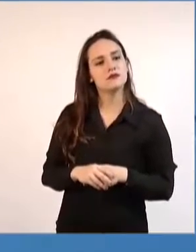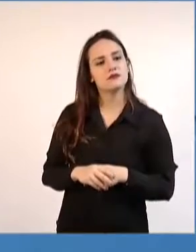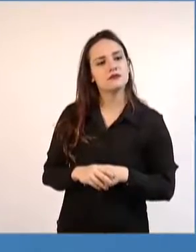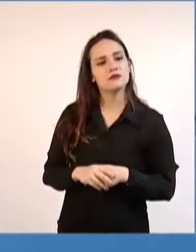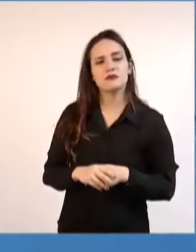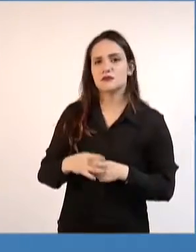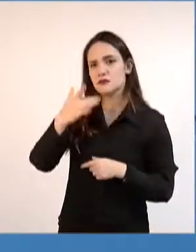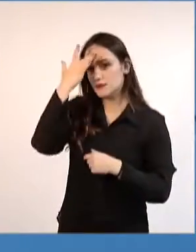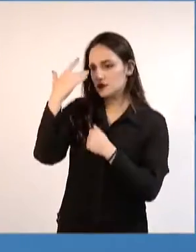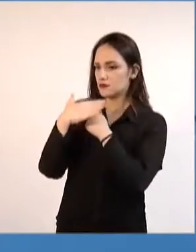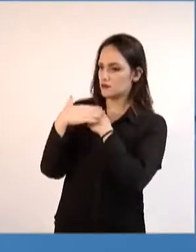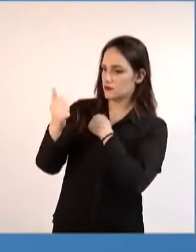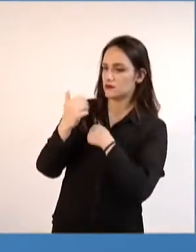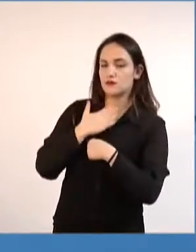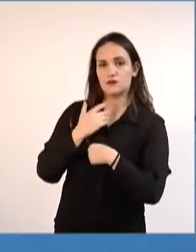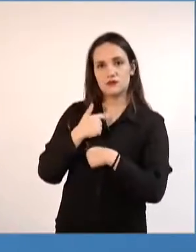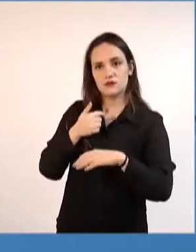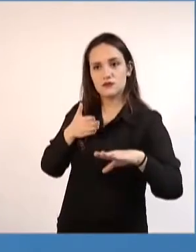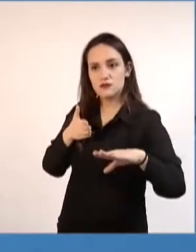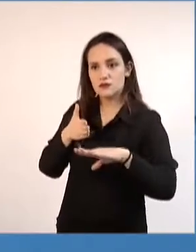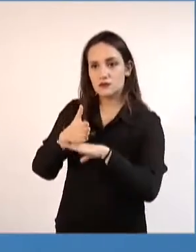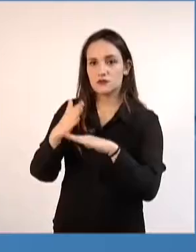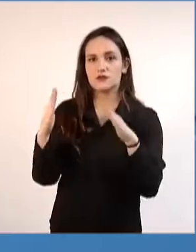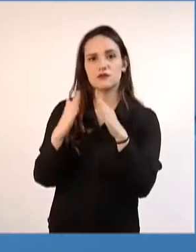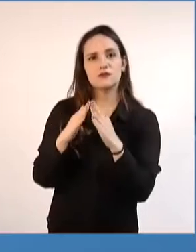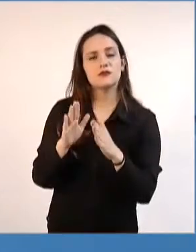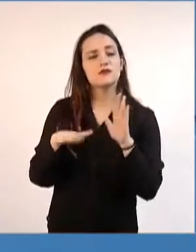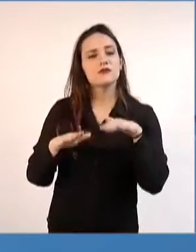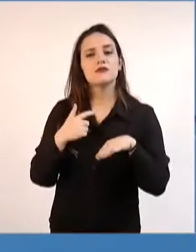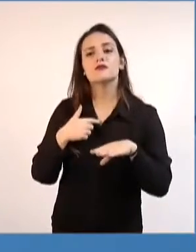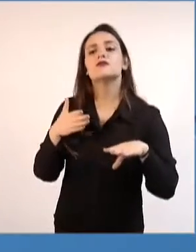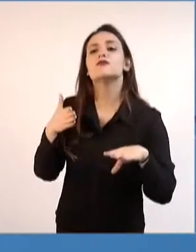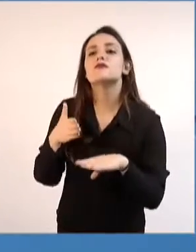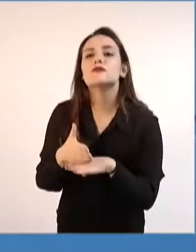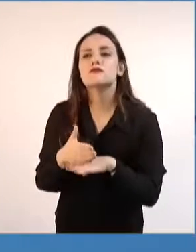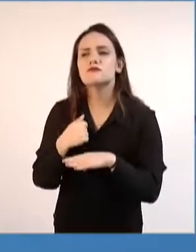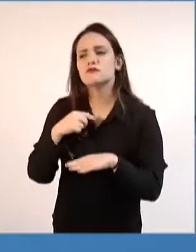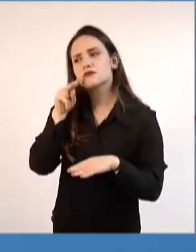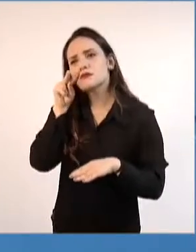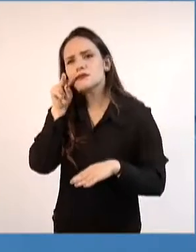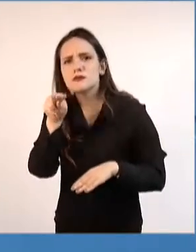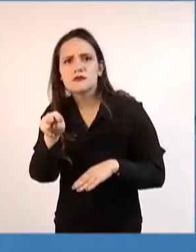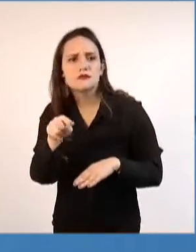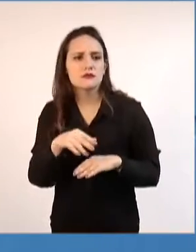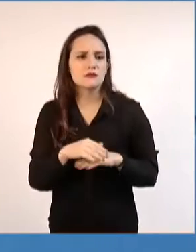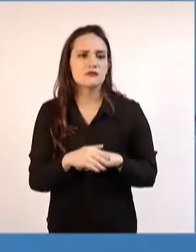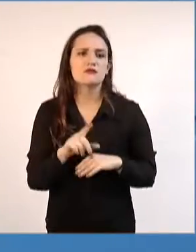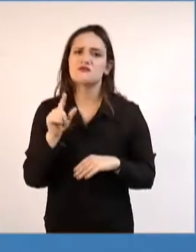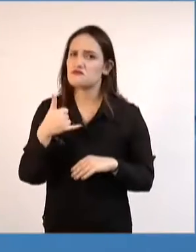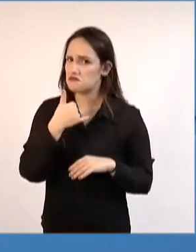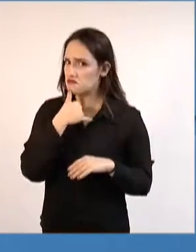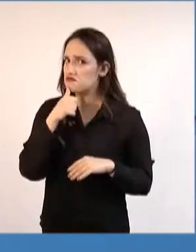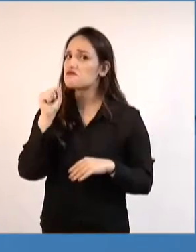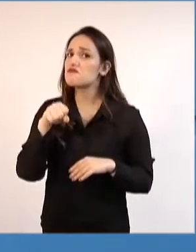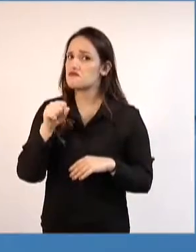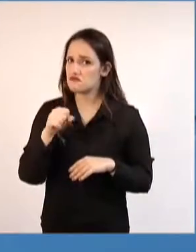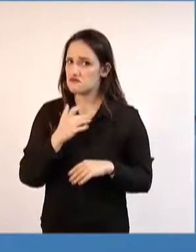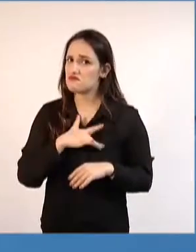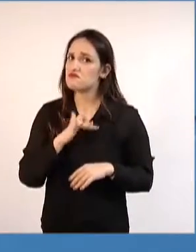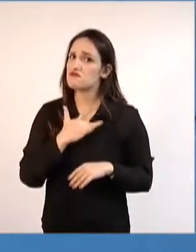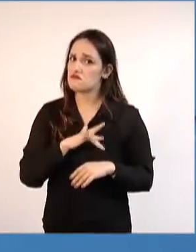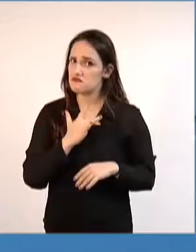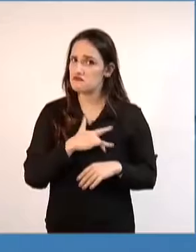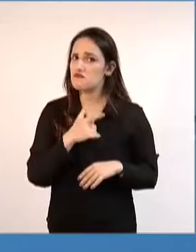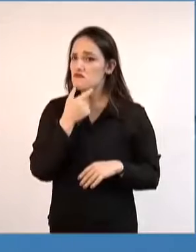uma ocorrência de violência doméstica, né? Você chegava lá, se deparava com aquela cena de tristeza, né? De dar dó, de